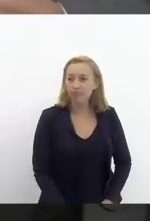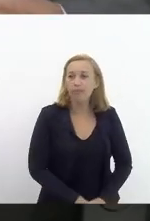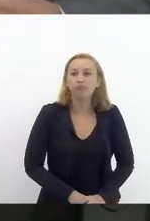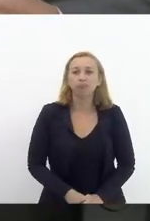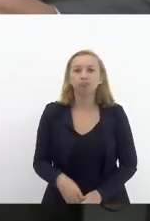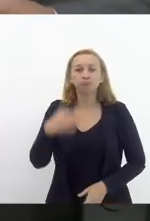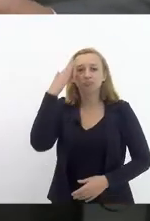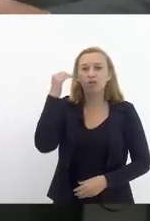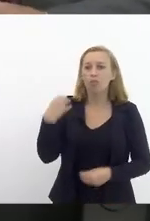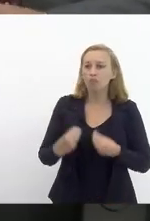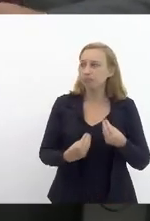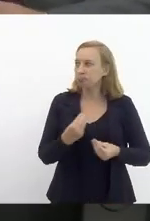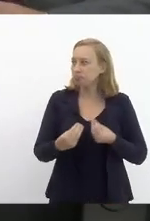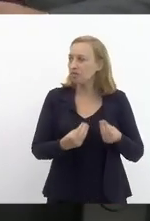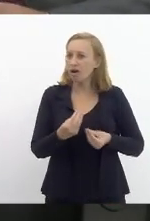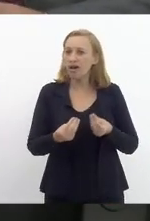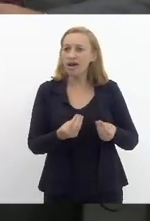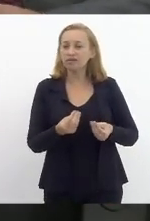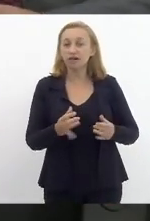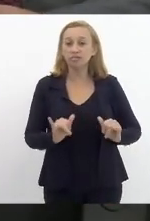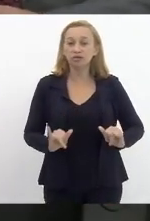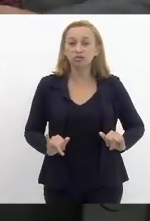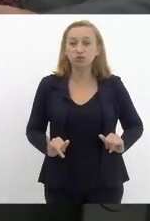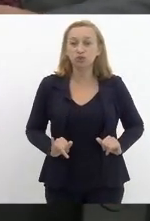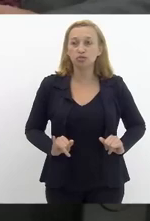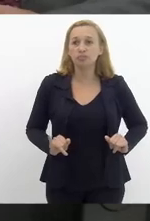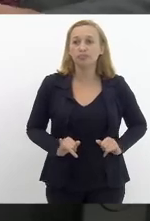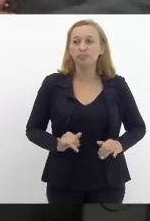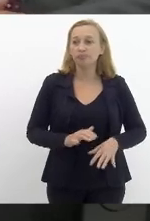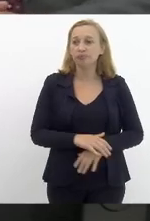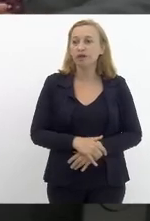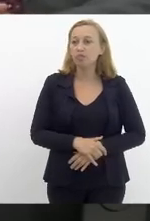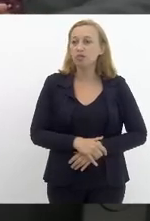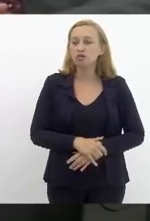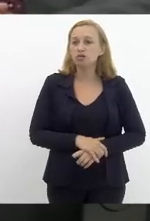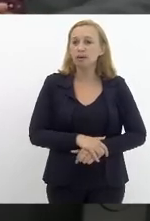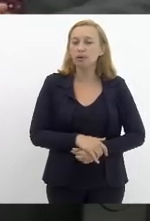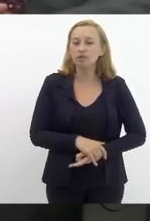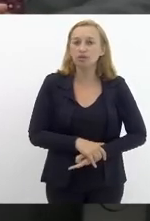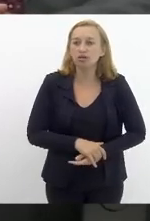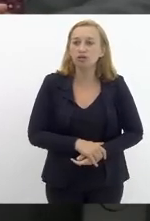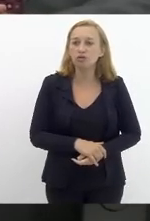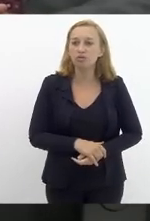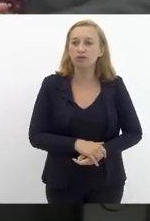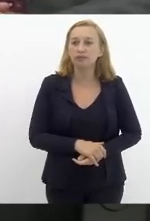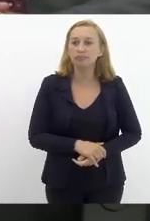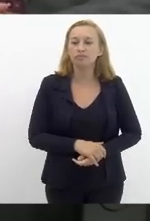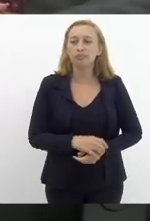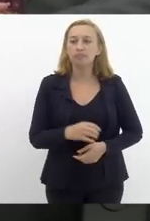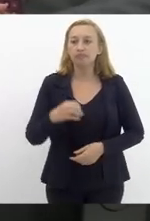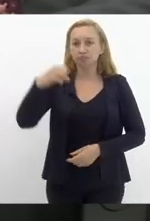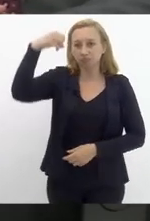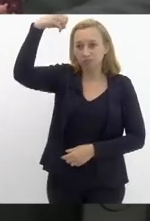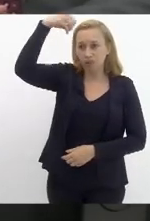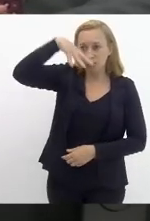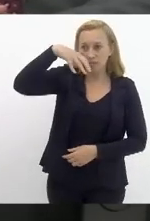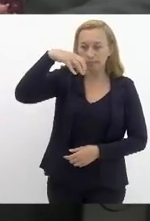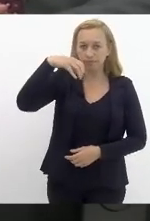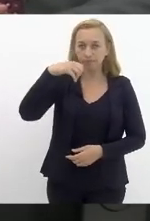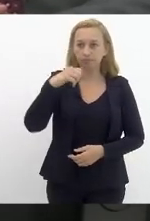como sofreu o servidor público. Agora mesmo aumentou a luz em 17,